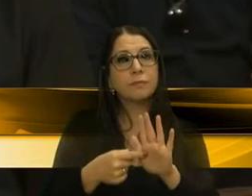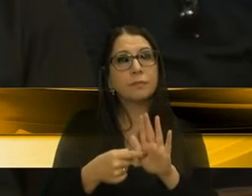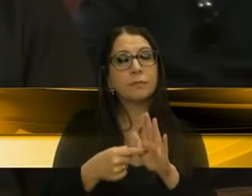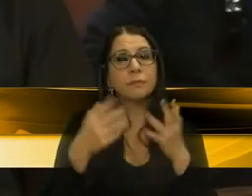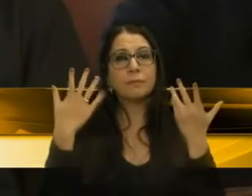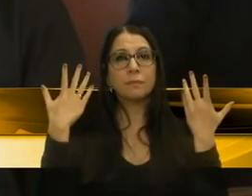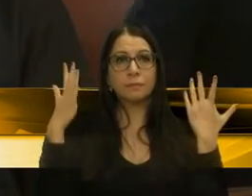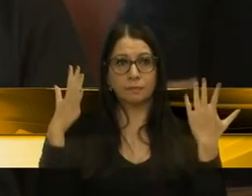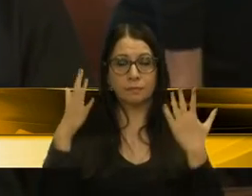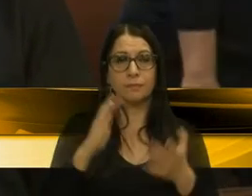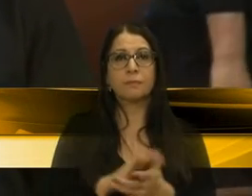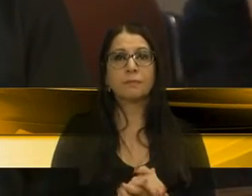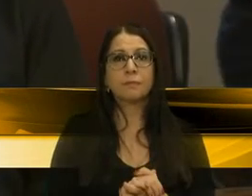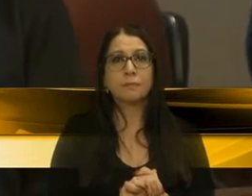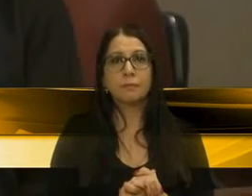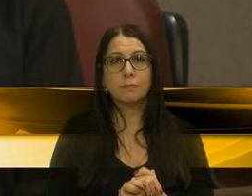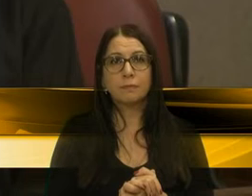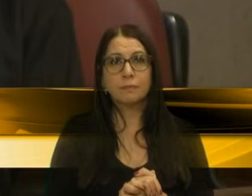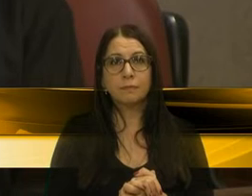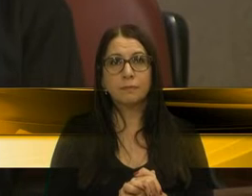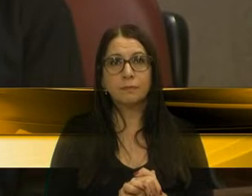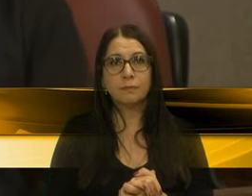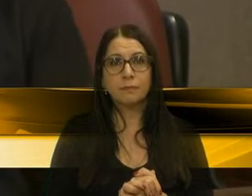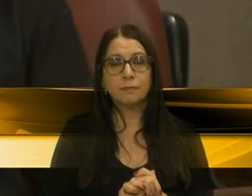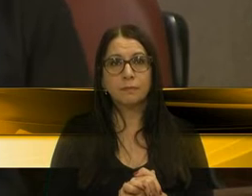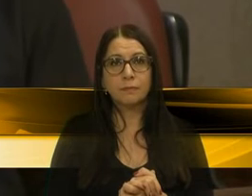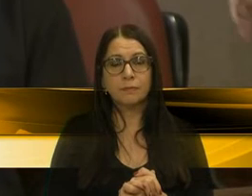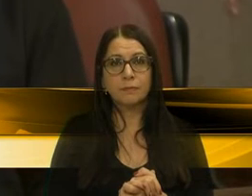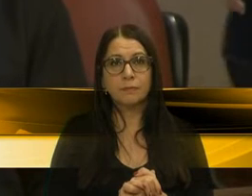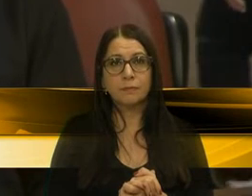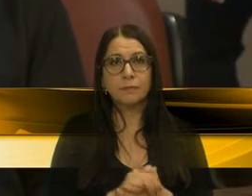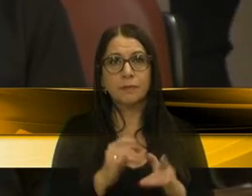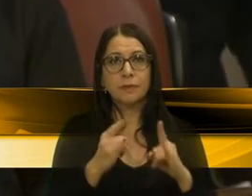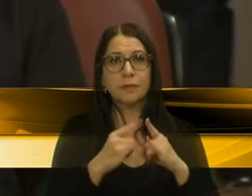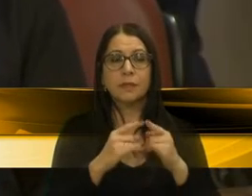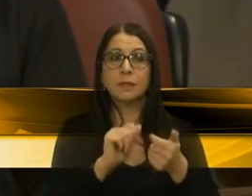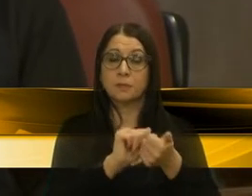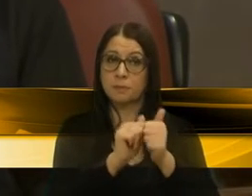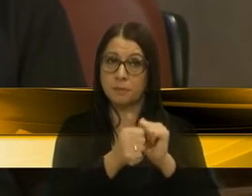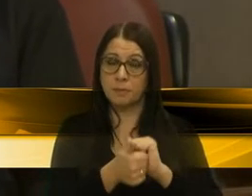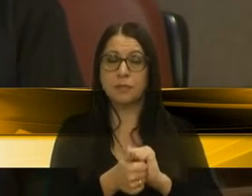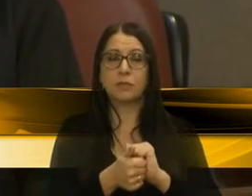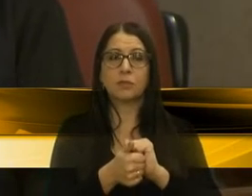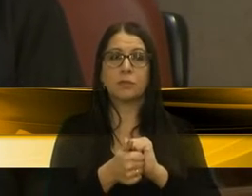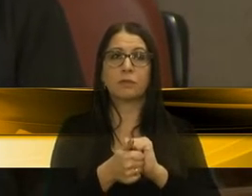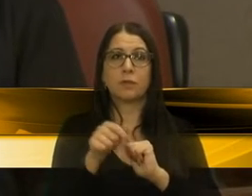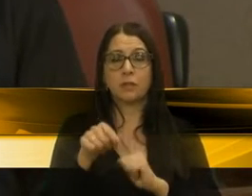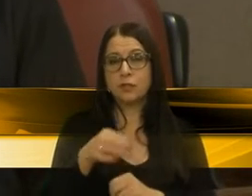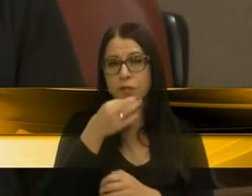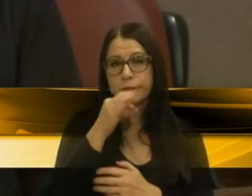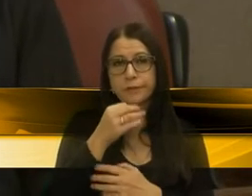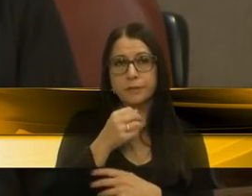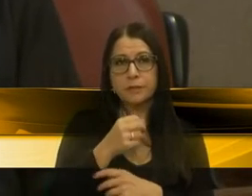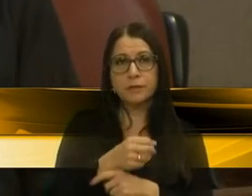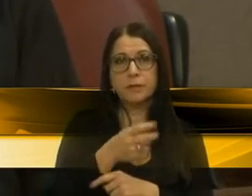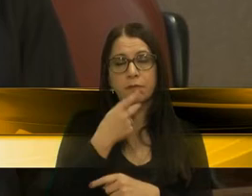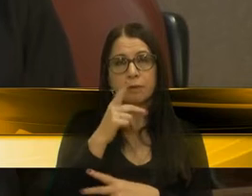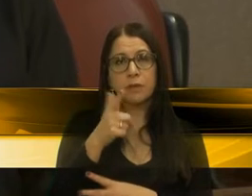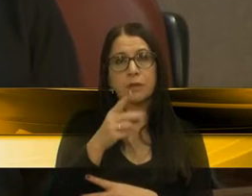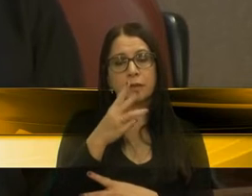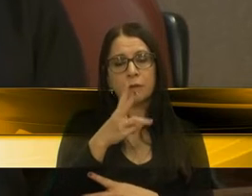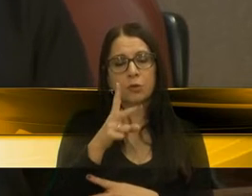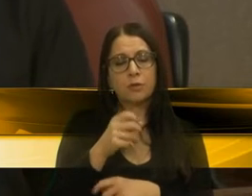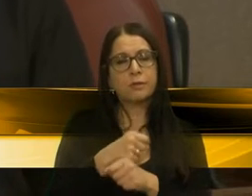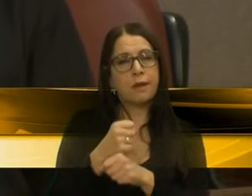de congratulações a essa entidade esportiva tradicional de Caxias do Sul, repito, já há